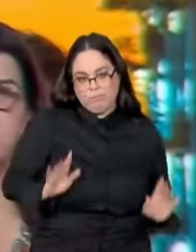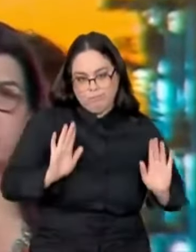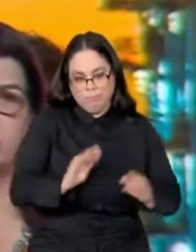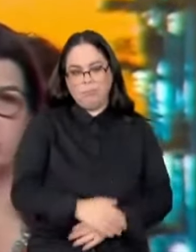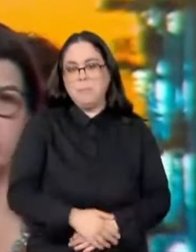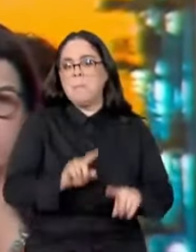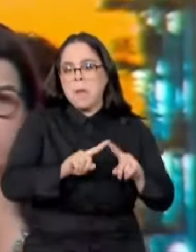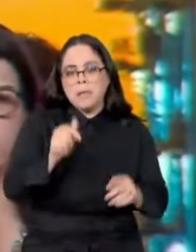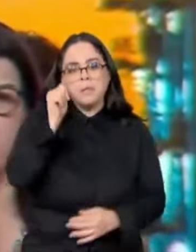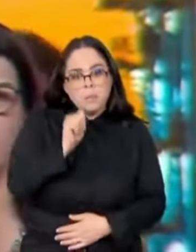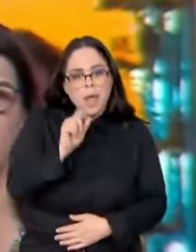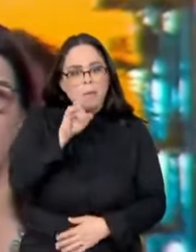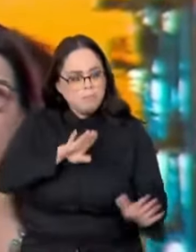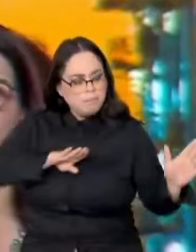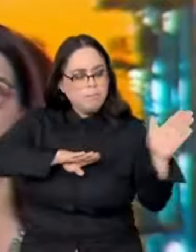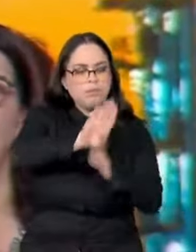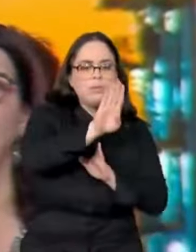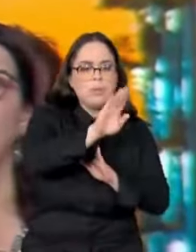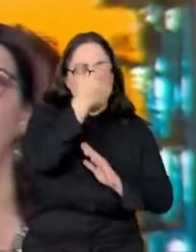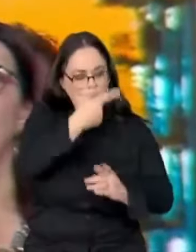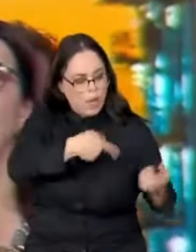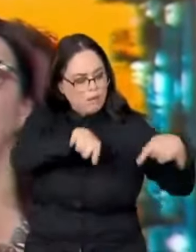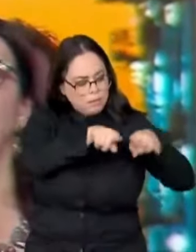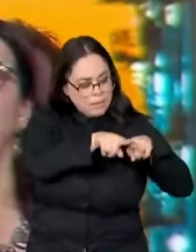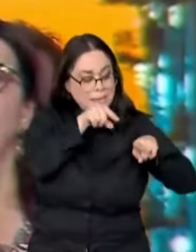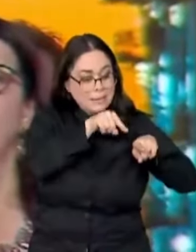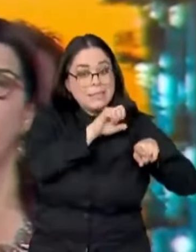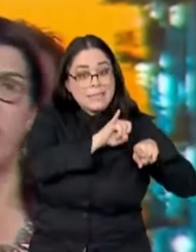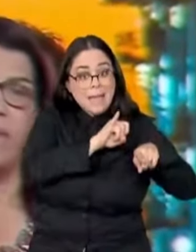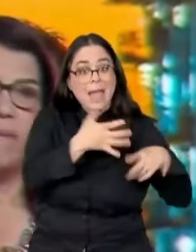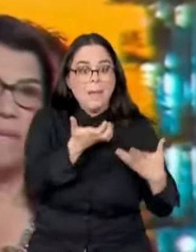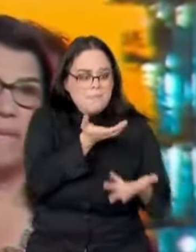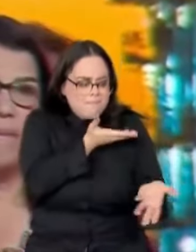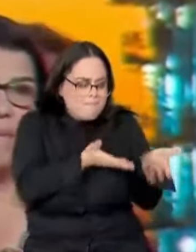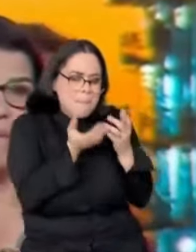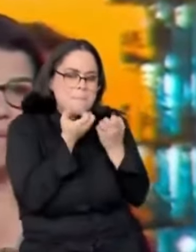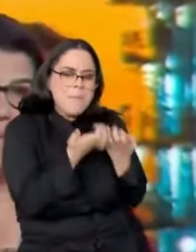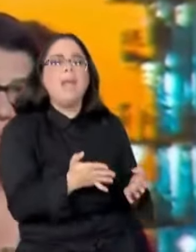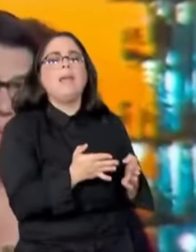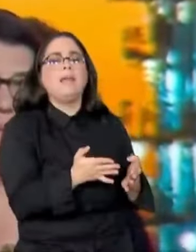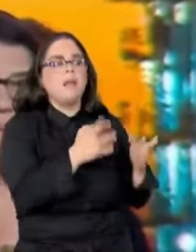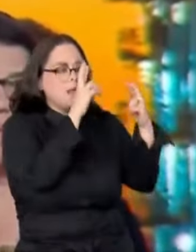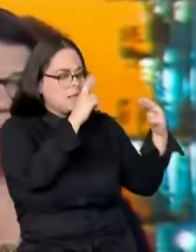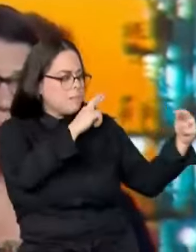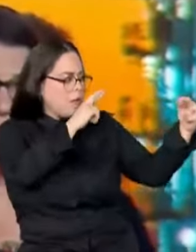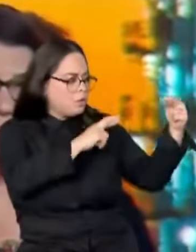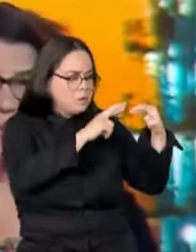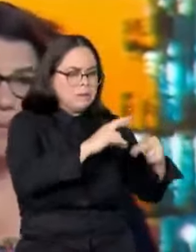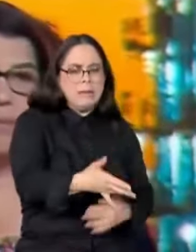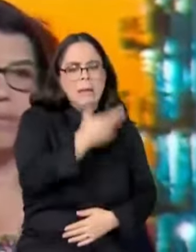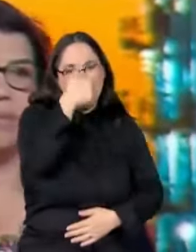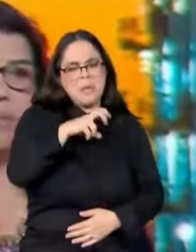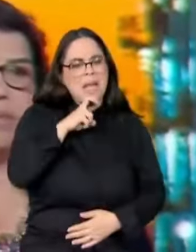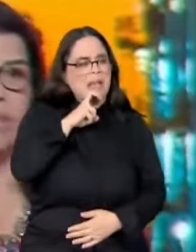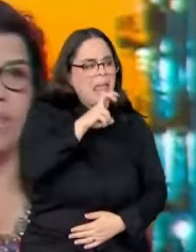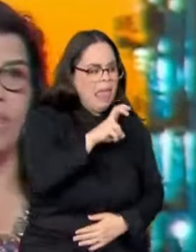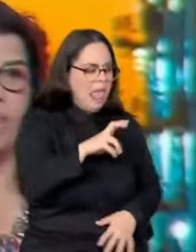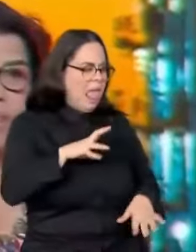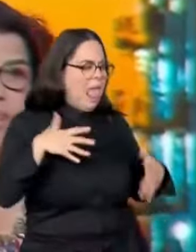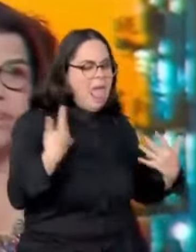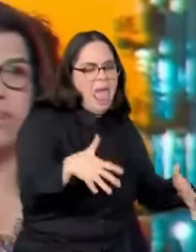mulher só pode superar um parceiro se ele tratar ela bem, se ele respeitar ela, se ele quiser gritar, ficar sentado